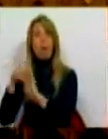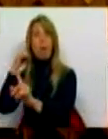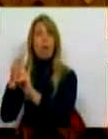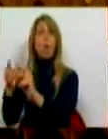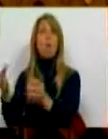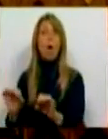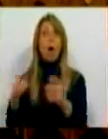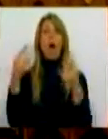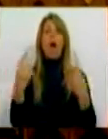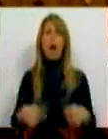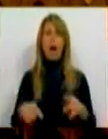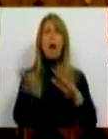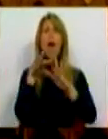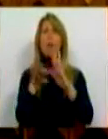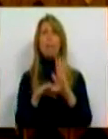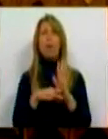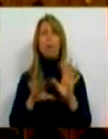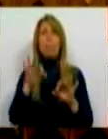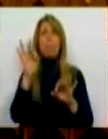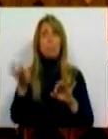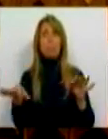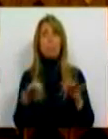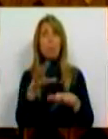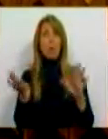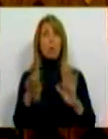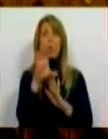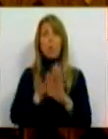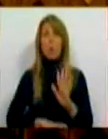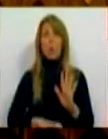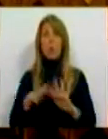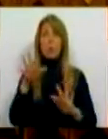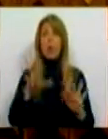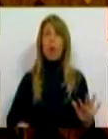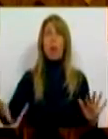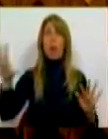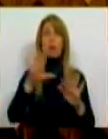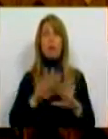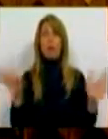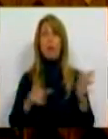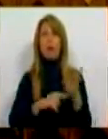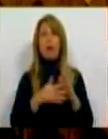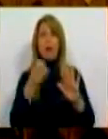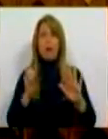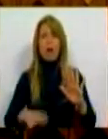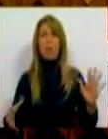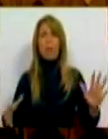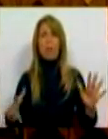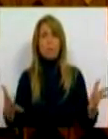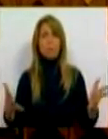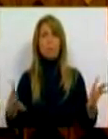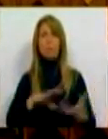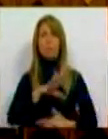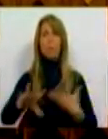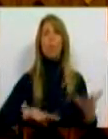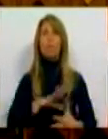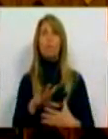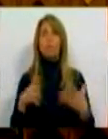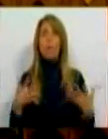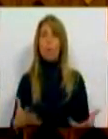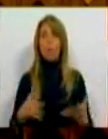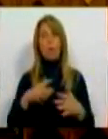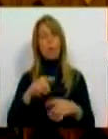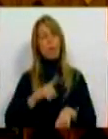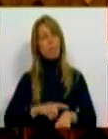documentos ancorados num currículo nacional, entretanto, revogado. Uma confusão. É tempo de virar a